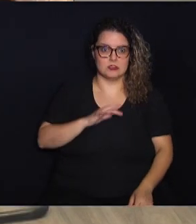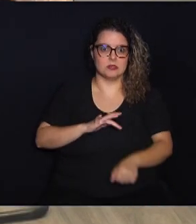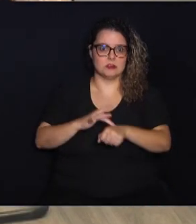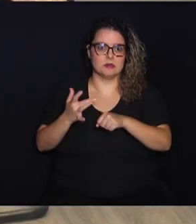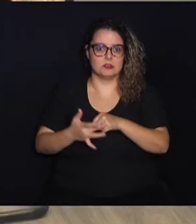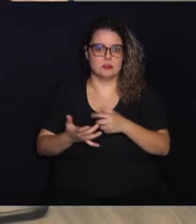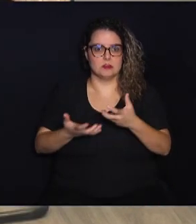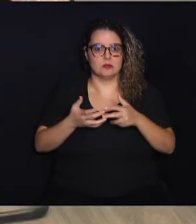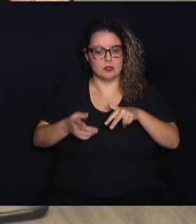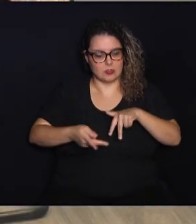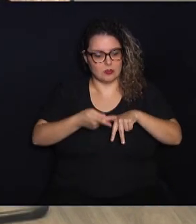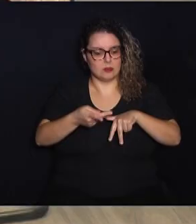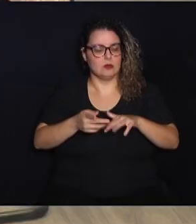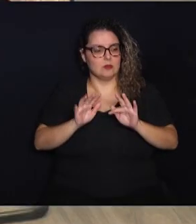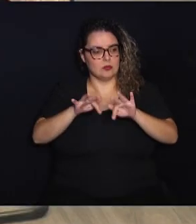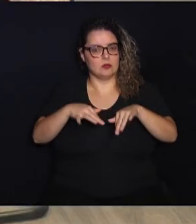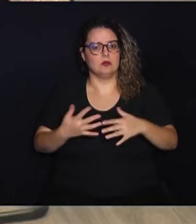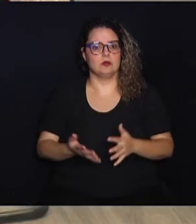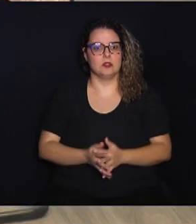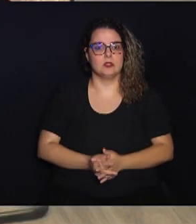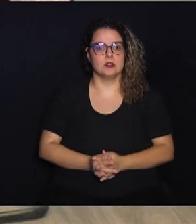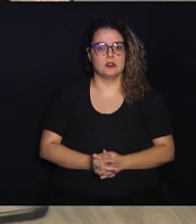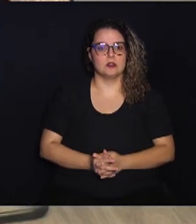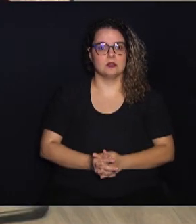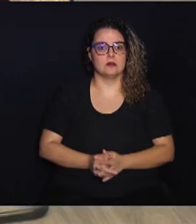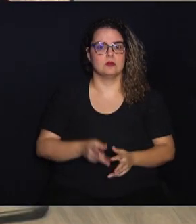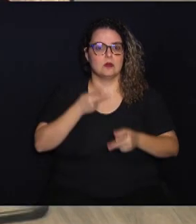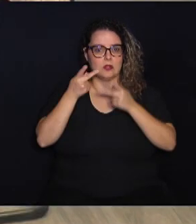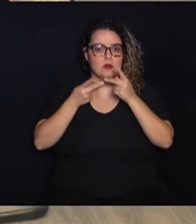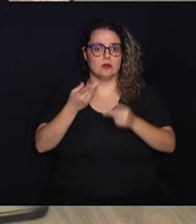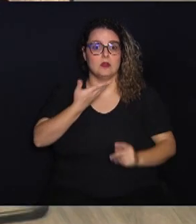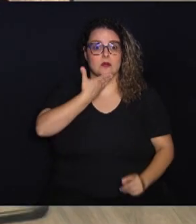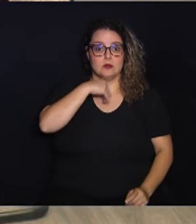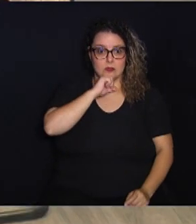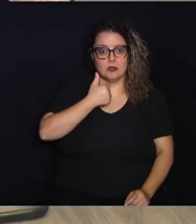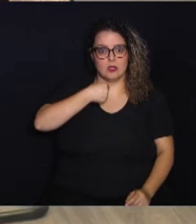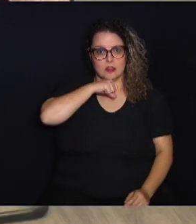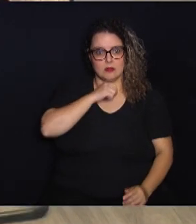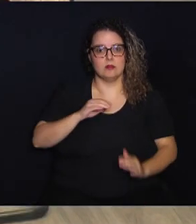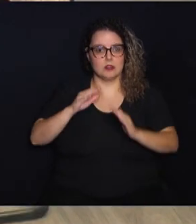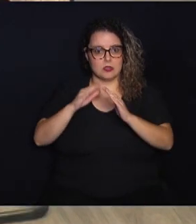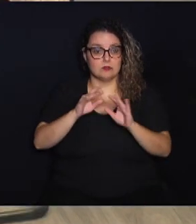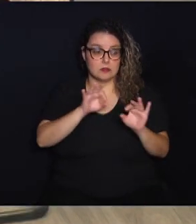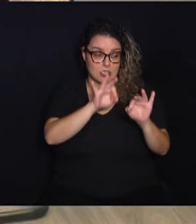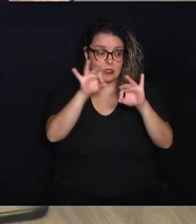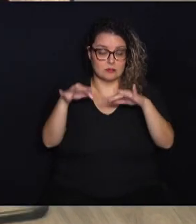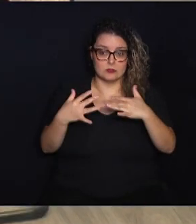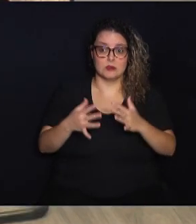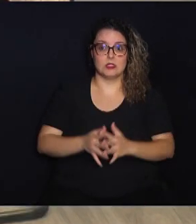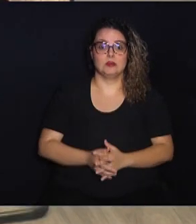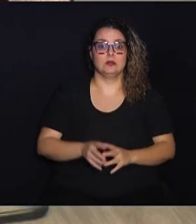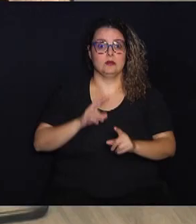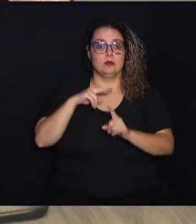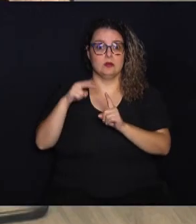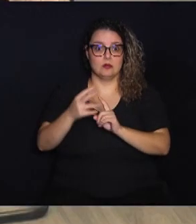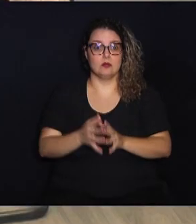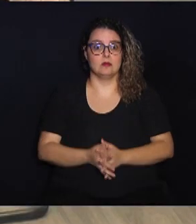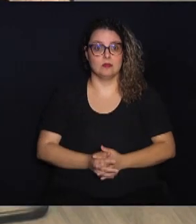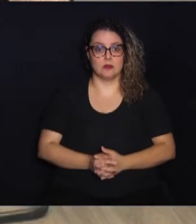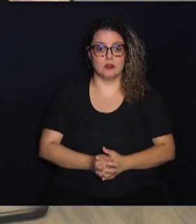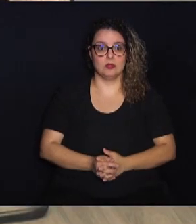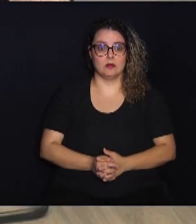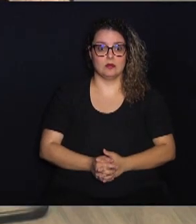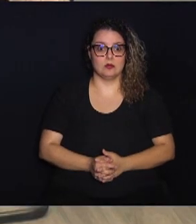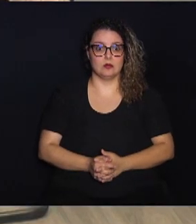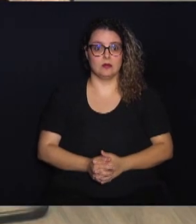gostaria que você deixasse suas considerações finais, falasse com os pais, né, que estão em casa assistindo o Ponto de Vista, a